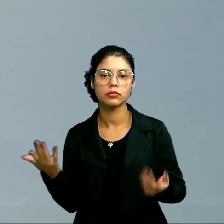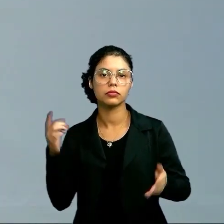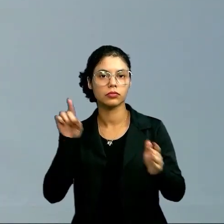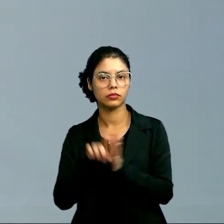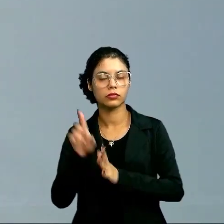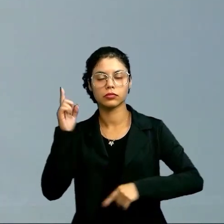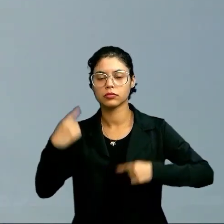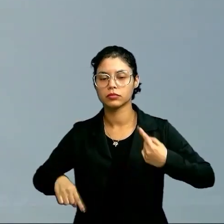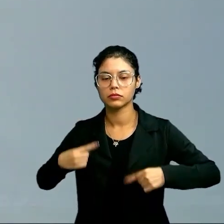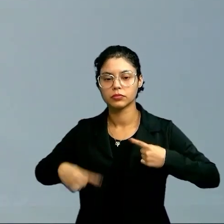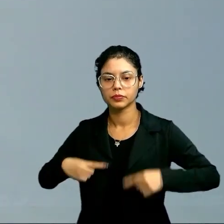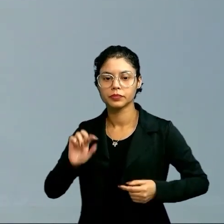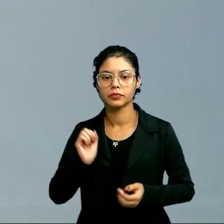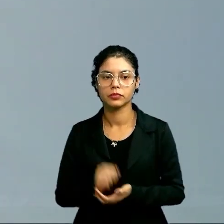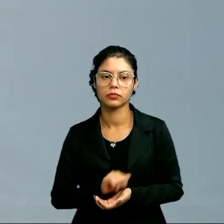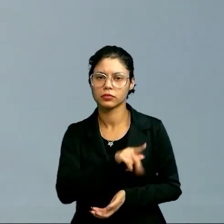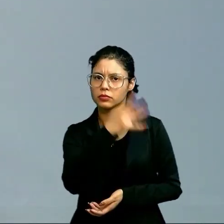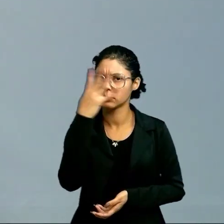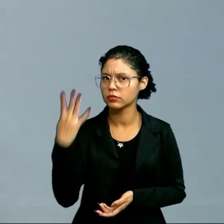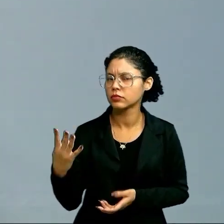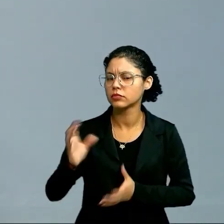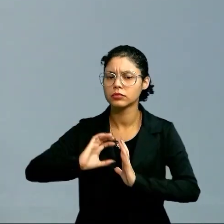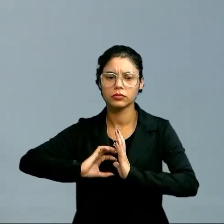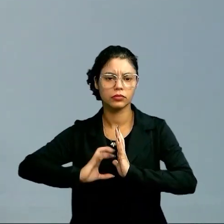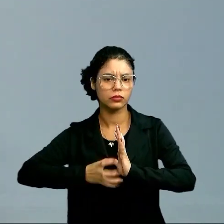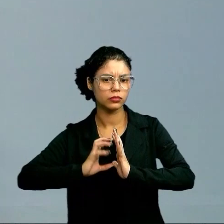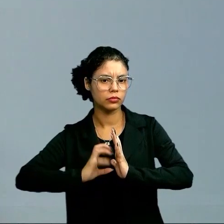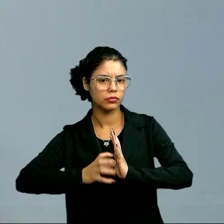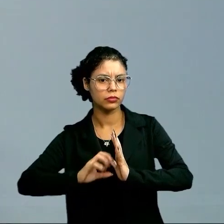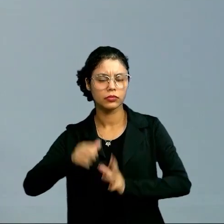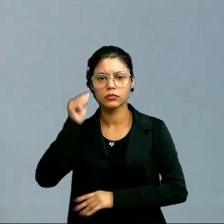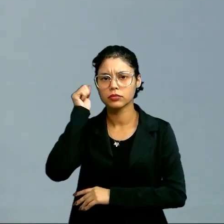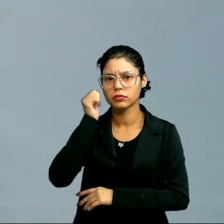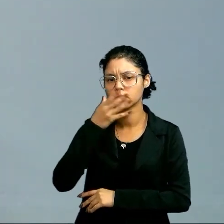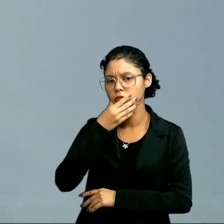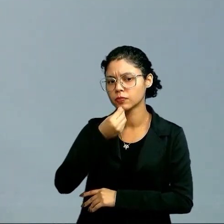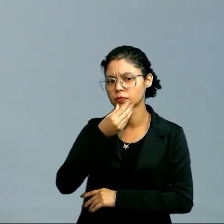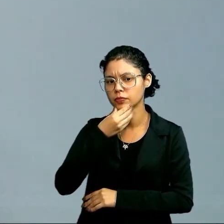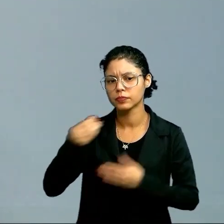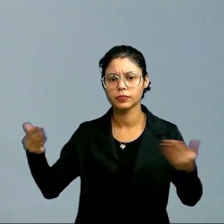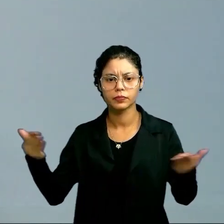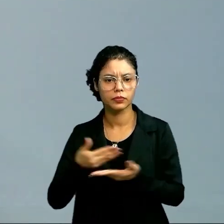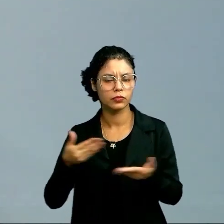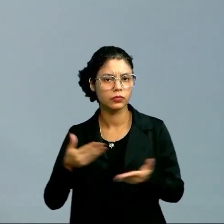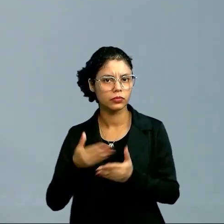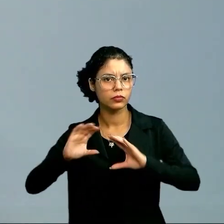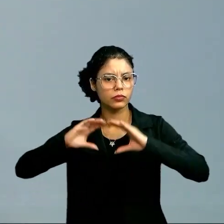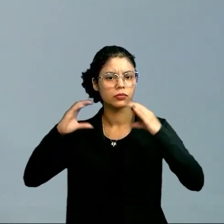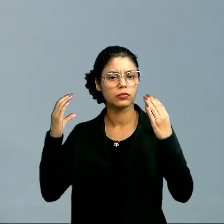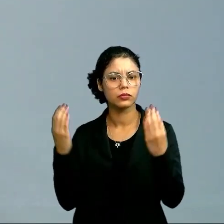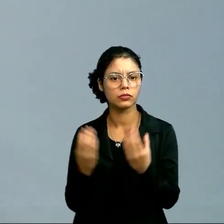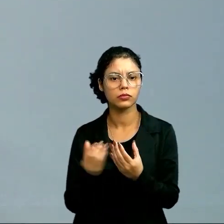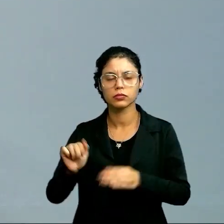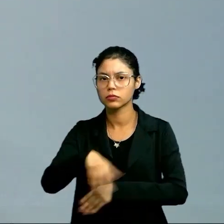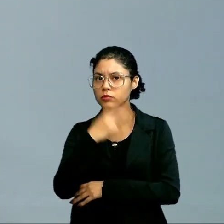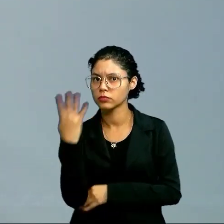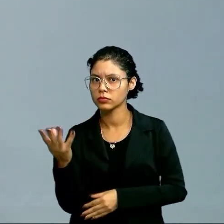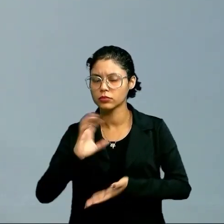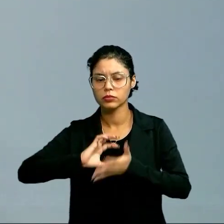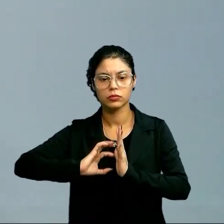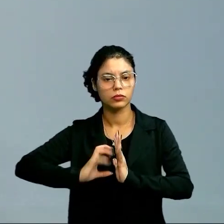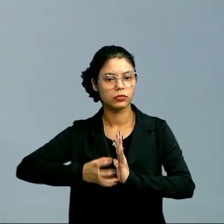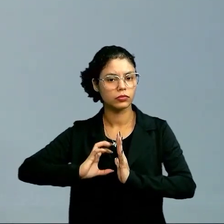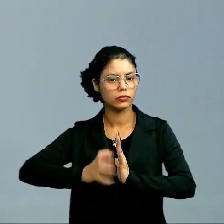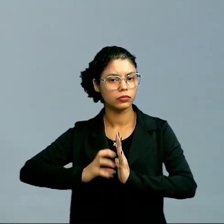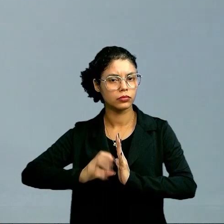questão política. Quantos parlamentares do sexo masculino nós temos no Congresso? Quantos parlamentares do